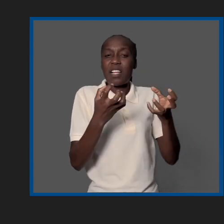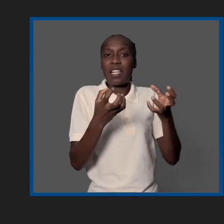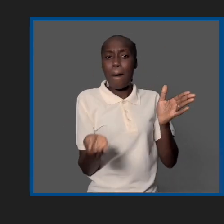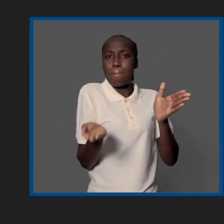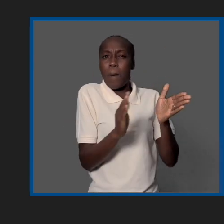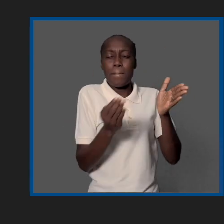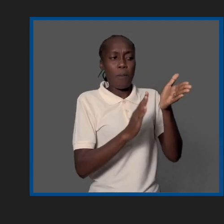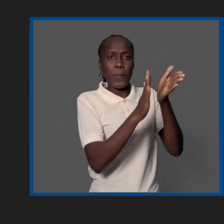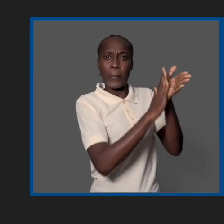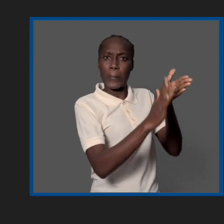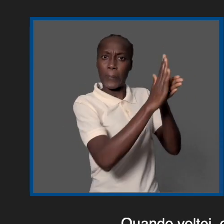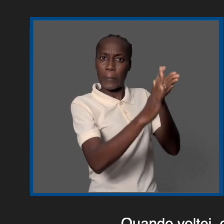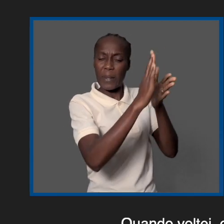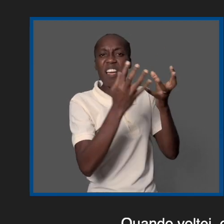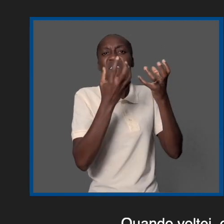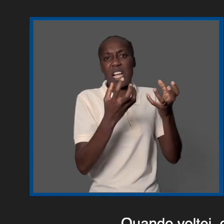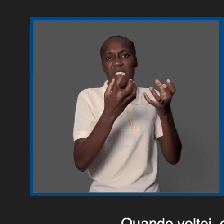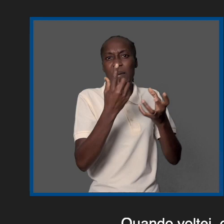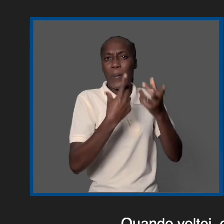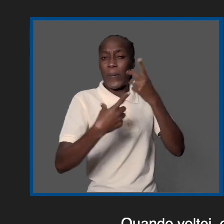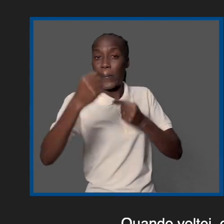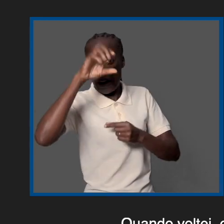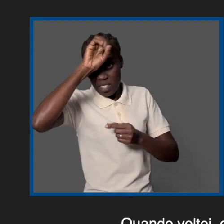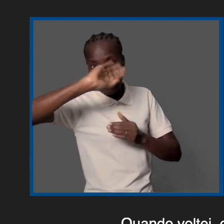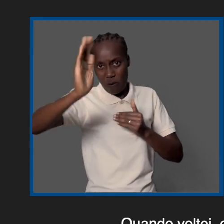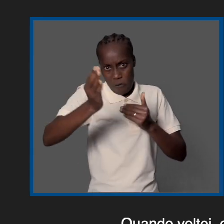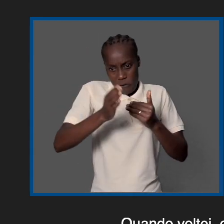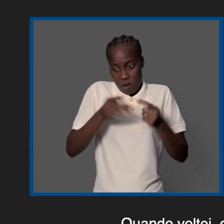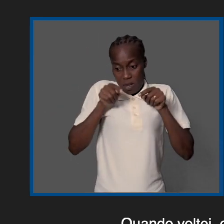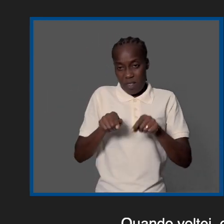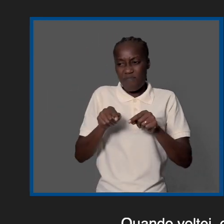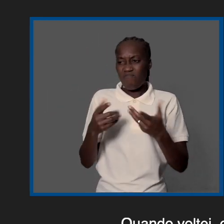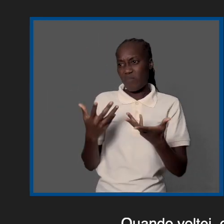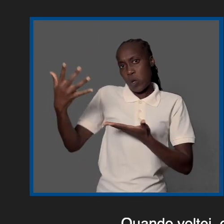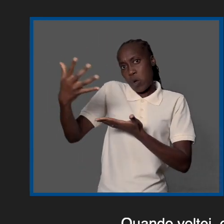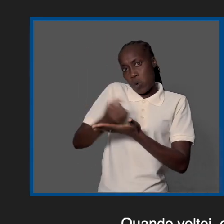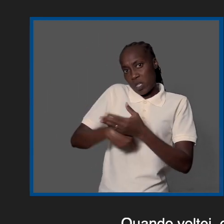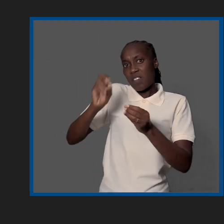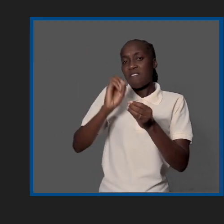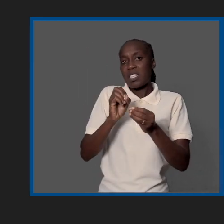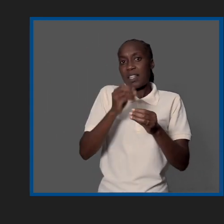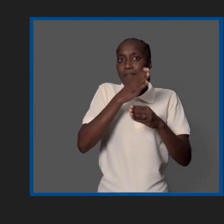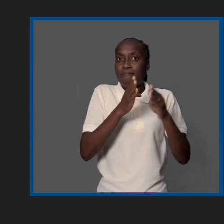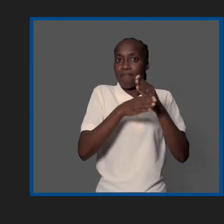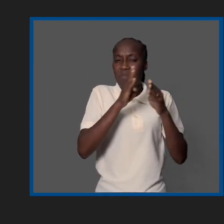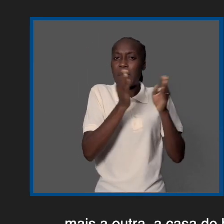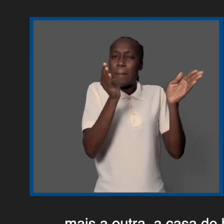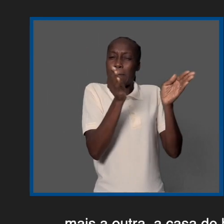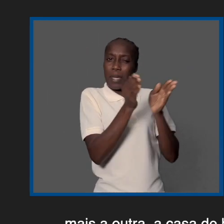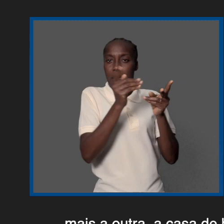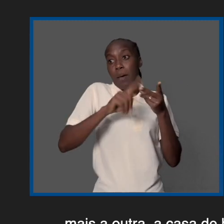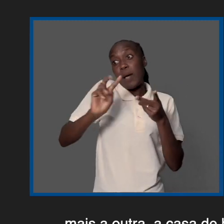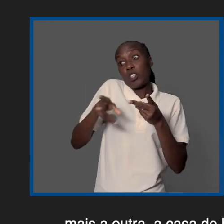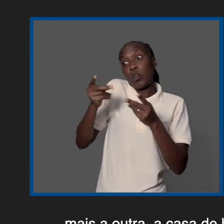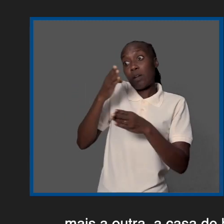E quando voltei, consegui fazer essa dependência, mas